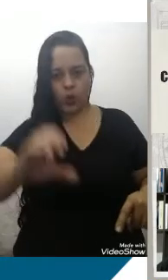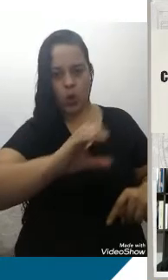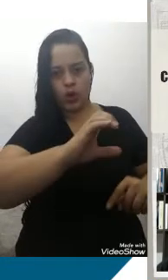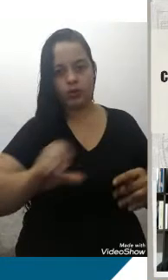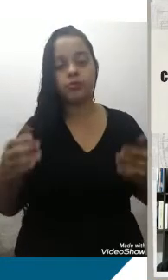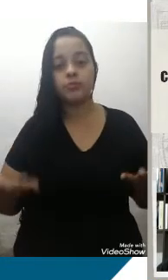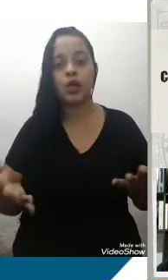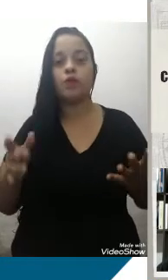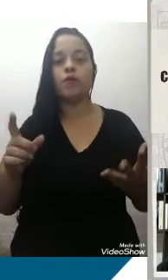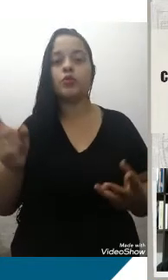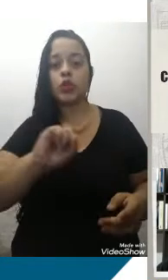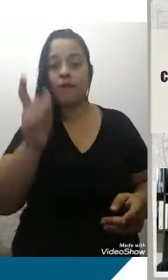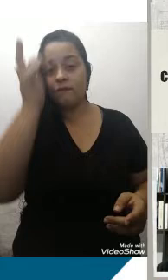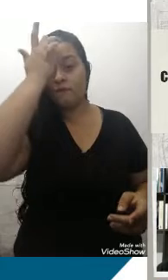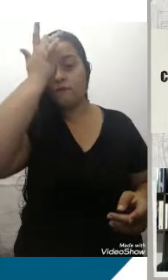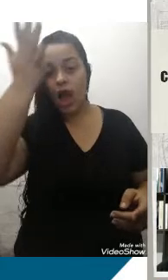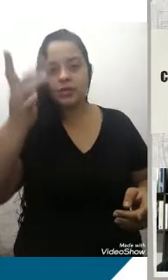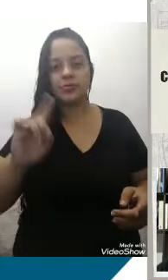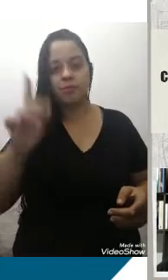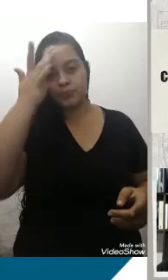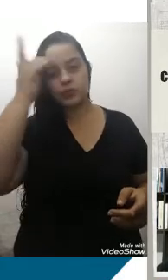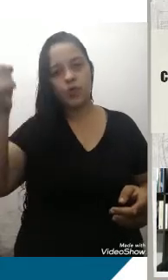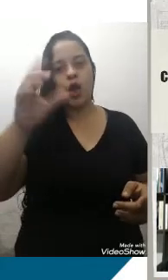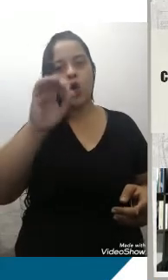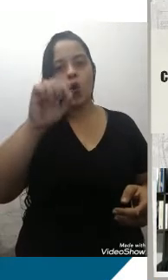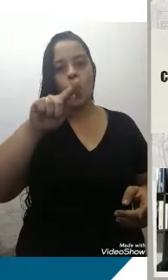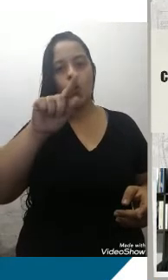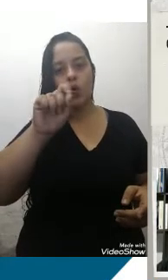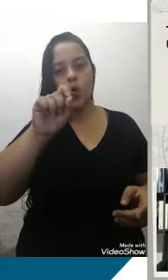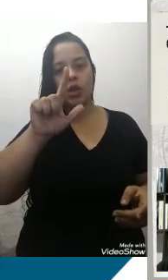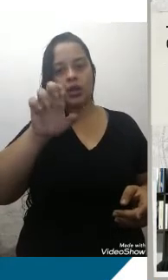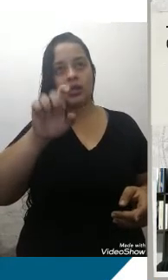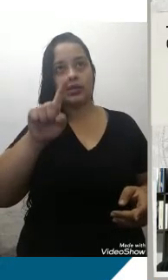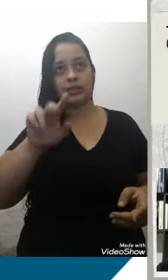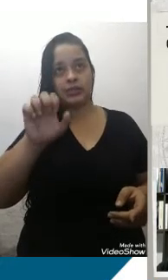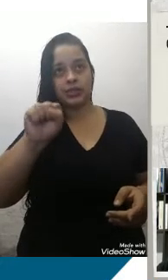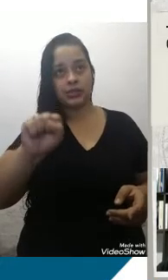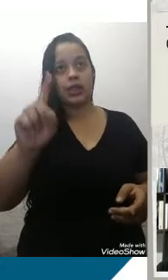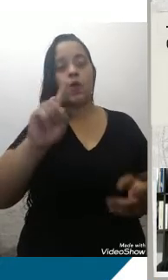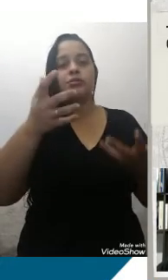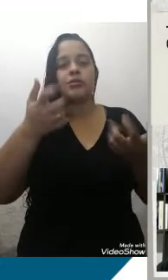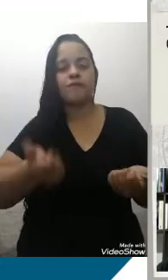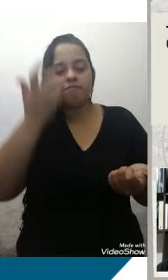uma conversão passiva por parte dos congoleses, por exemplo. Por quê? Porque só foi